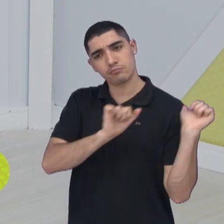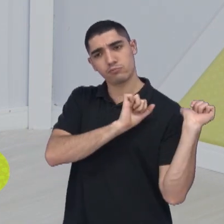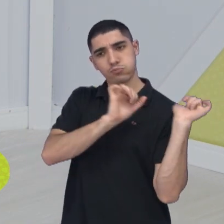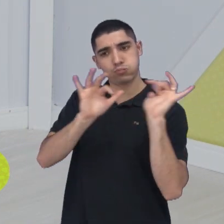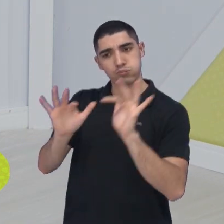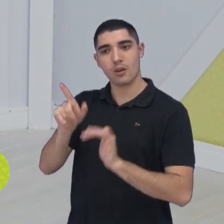teatrão Tá certo